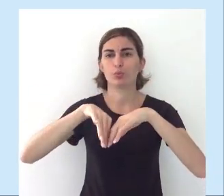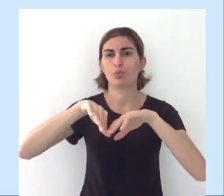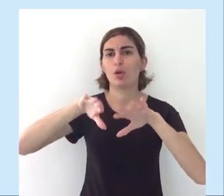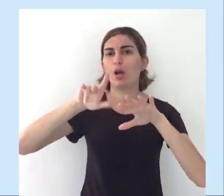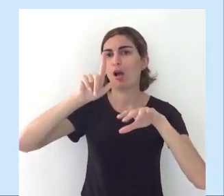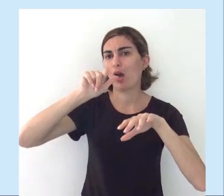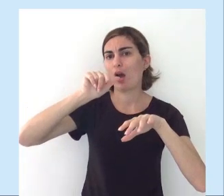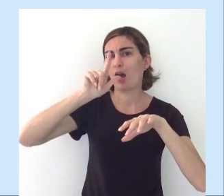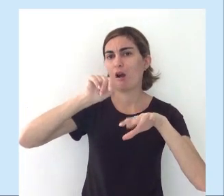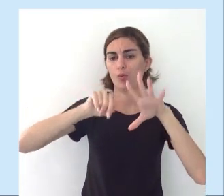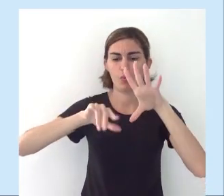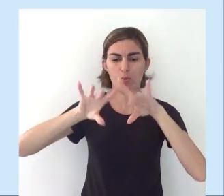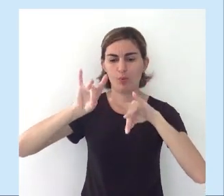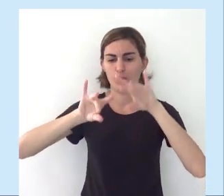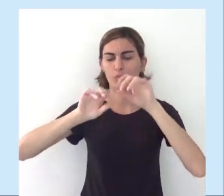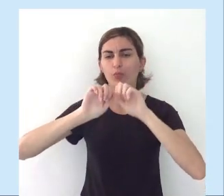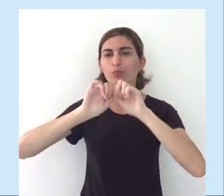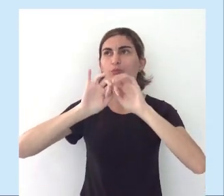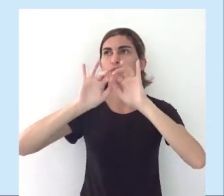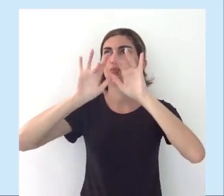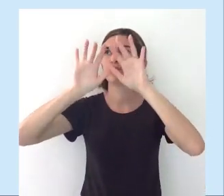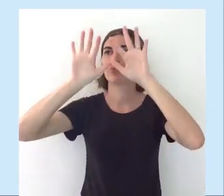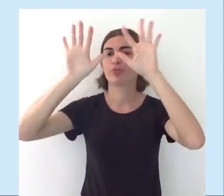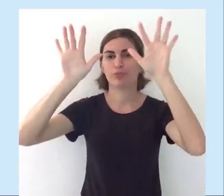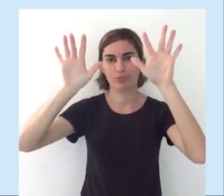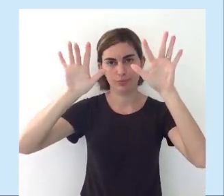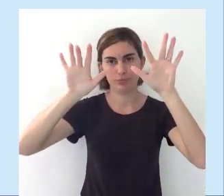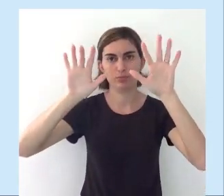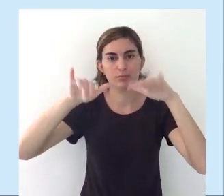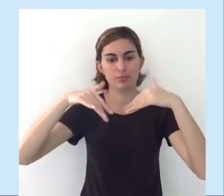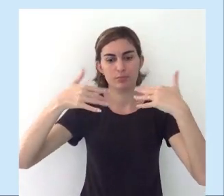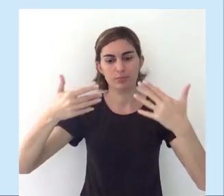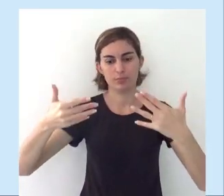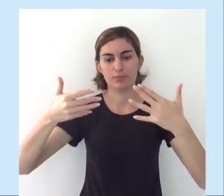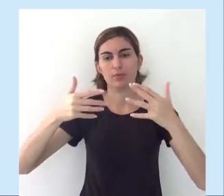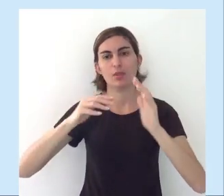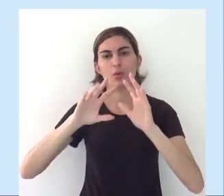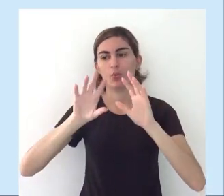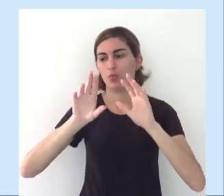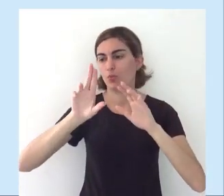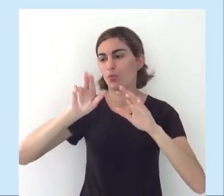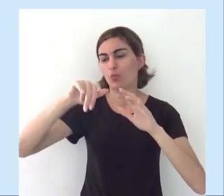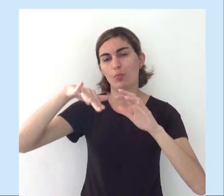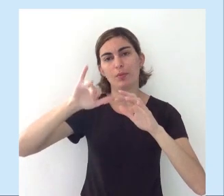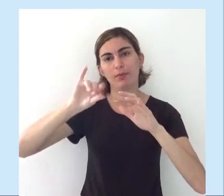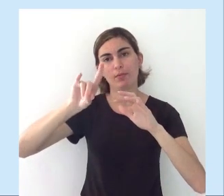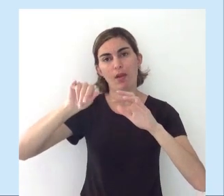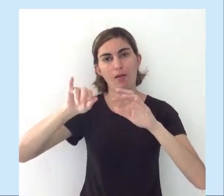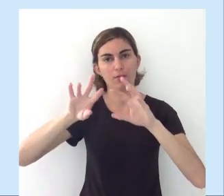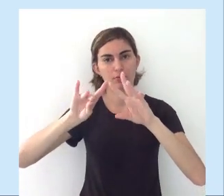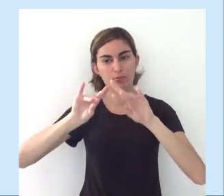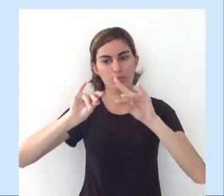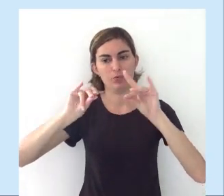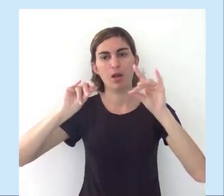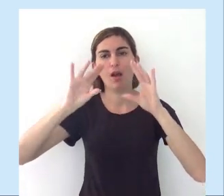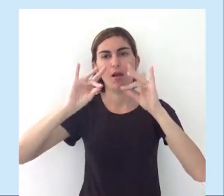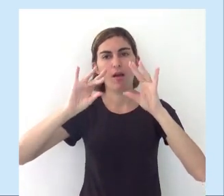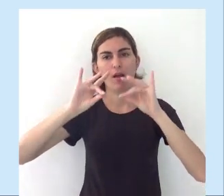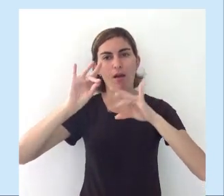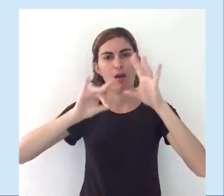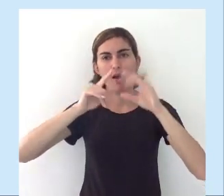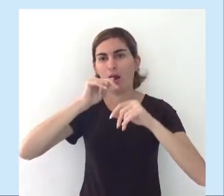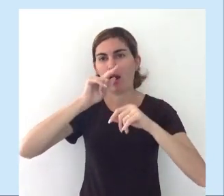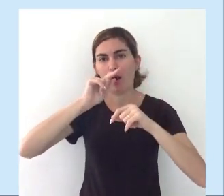aquela massa de água, tá? Em forma de vapor na nossa atmosfera, tá? Então a umidade ela é também uma forma da